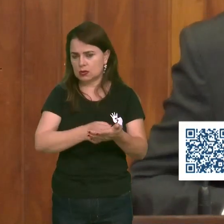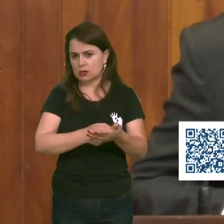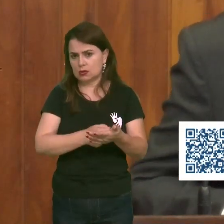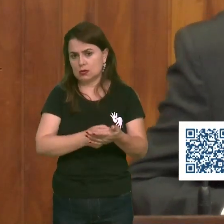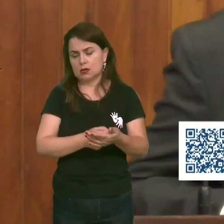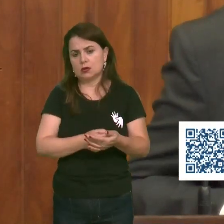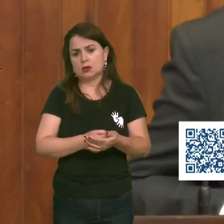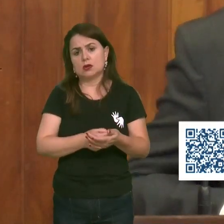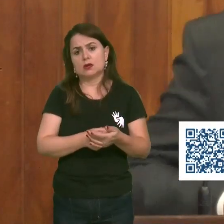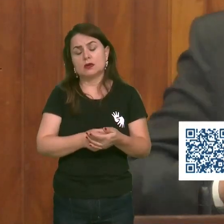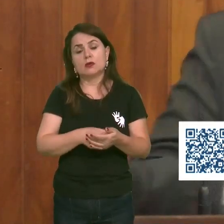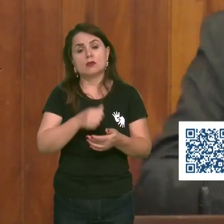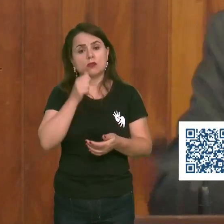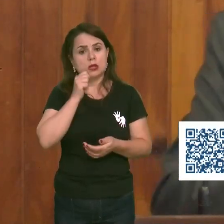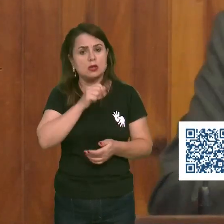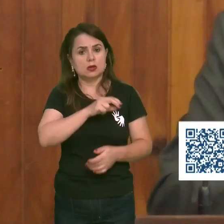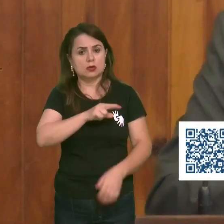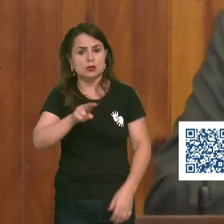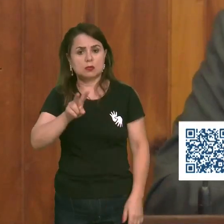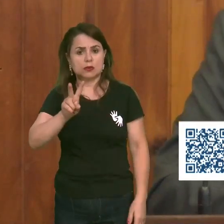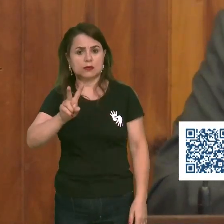se resolve temos